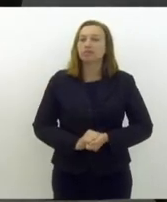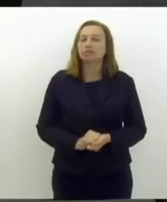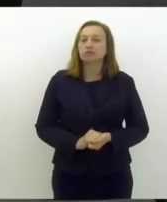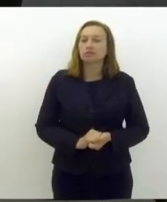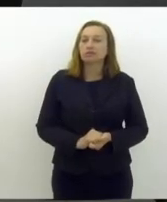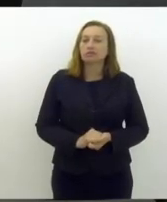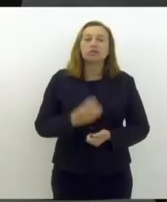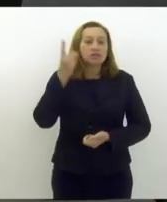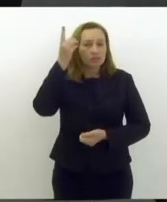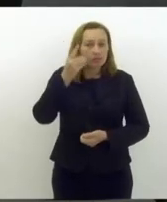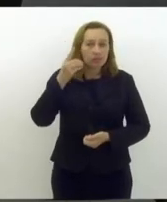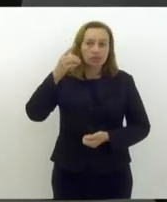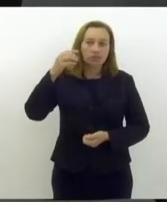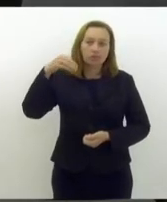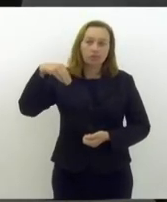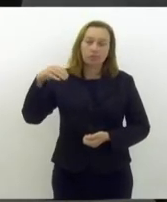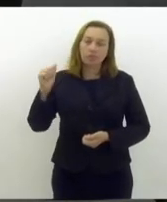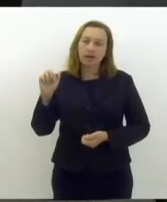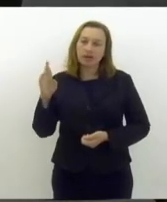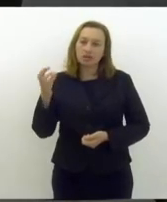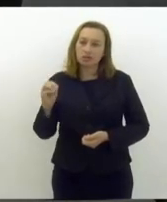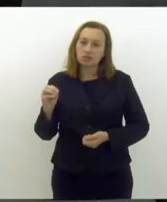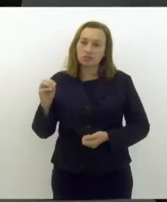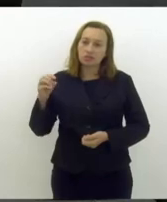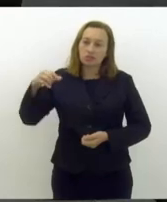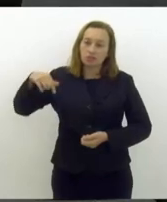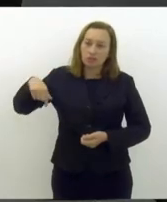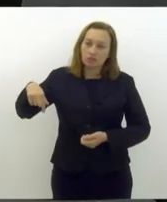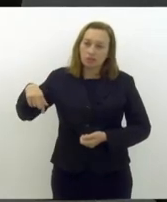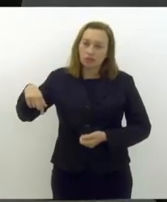Deputado Márcio Gualberto por favor